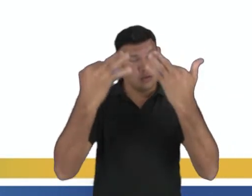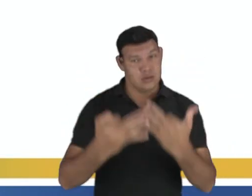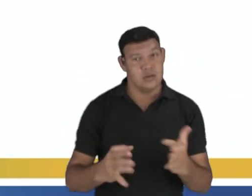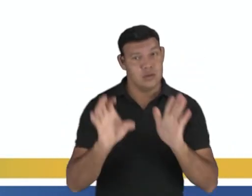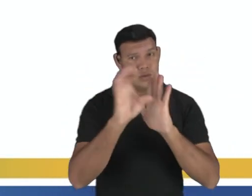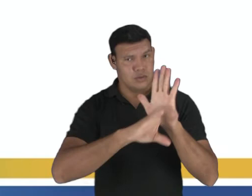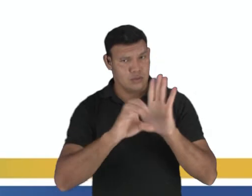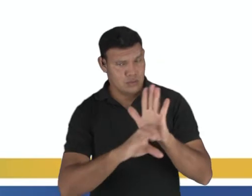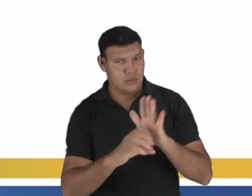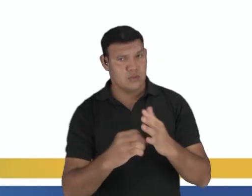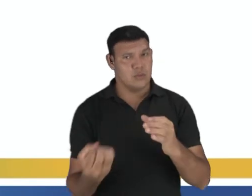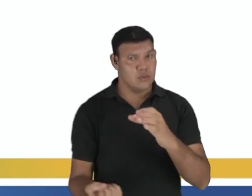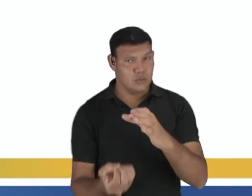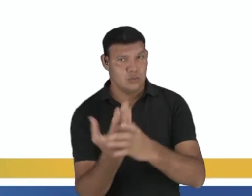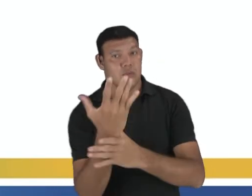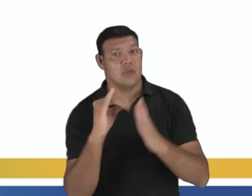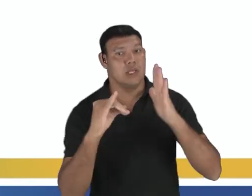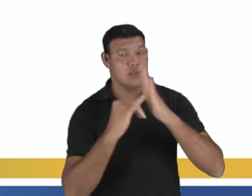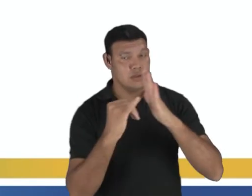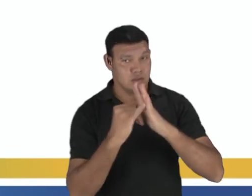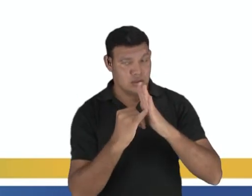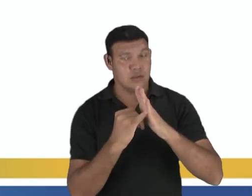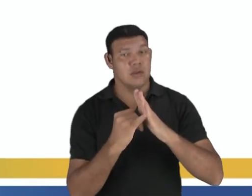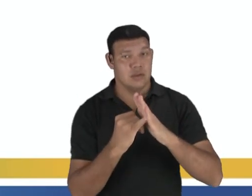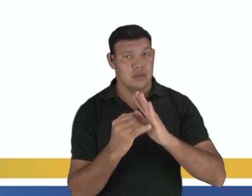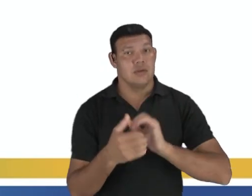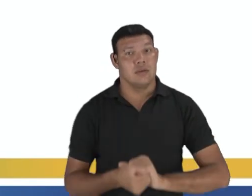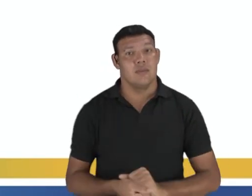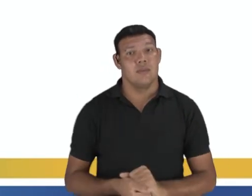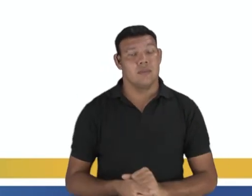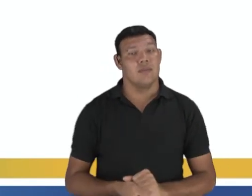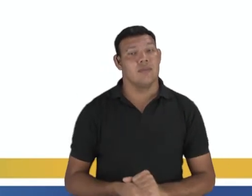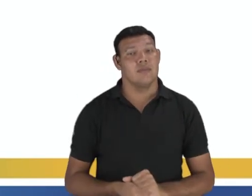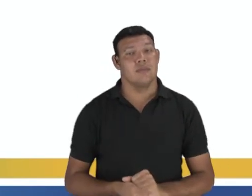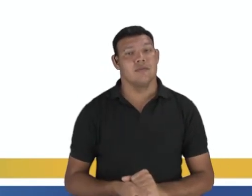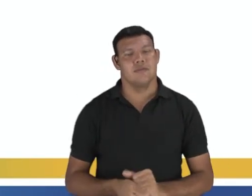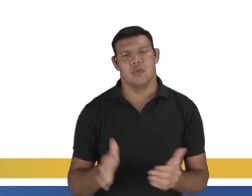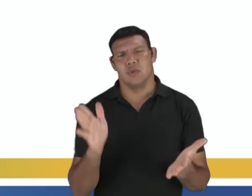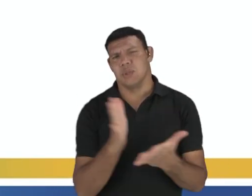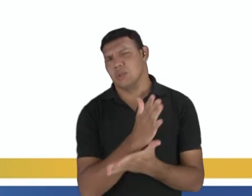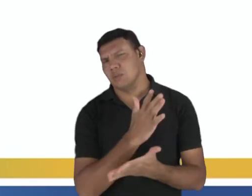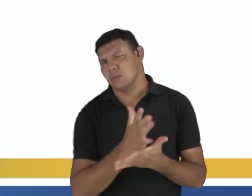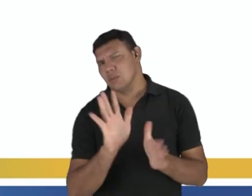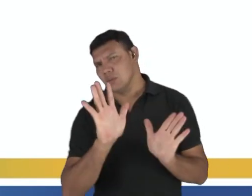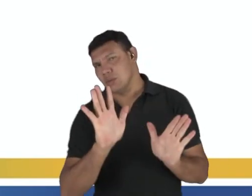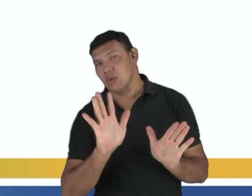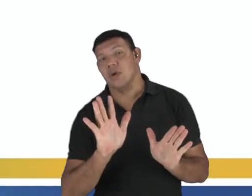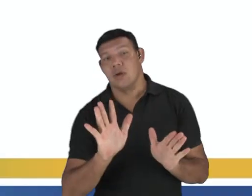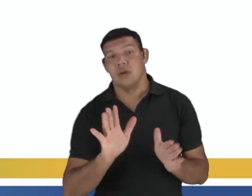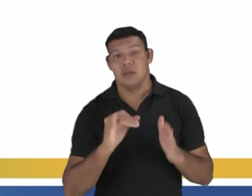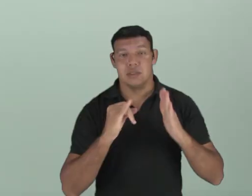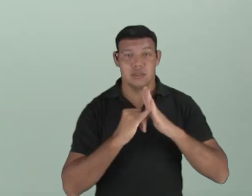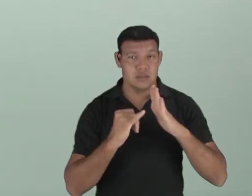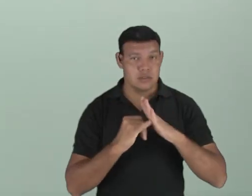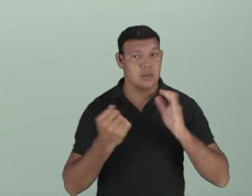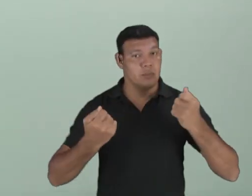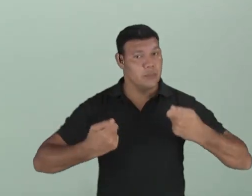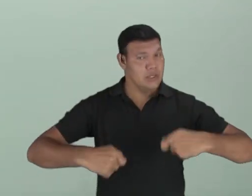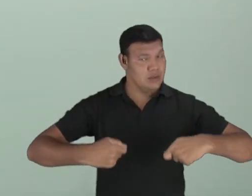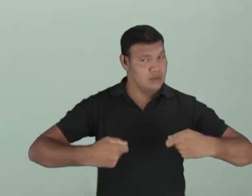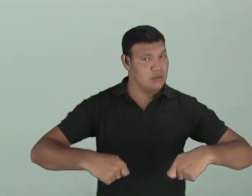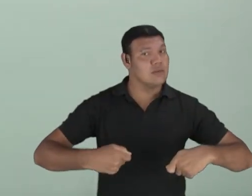organizações internacionais, nós entendemos que para criar, pessoal, qualquer tipo de organização